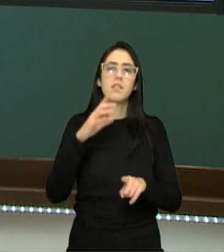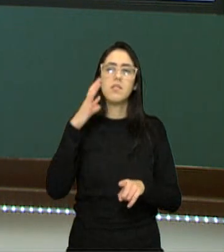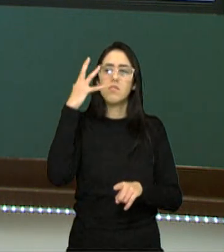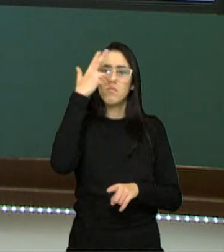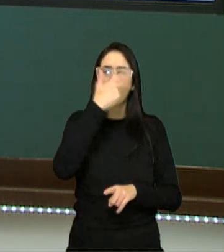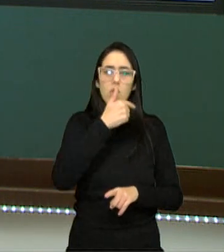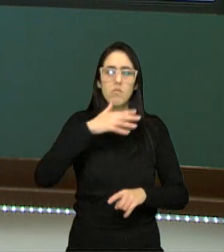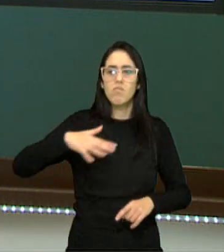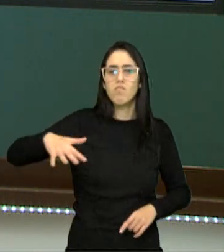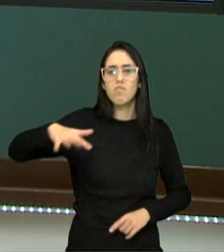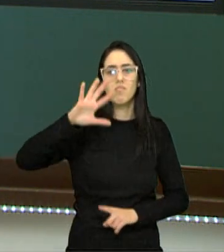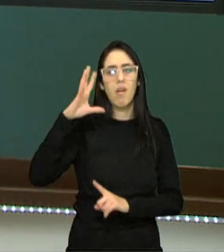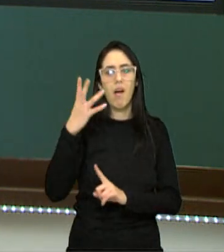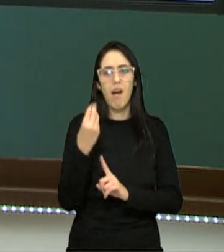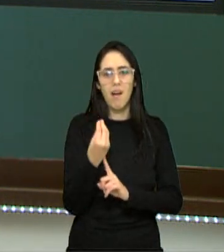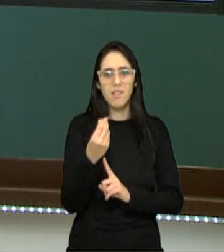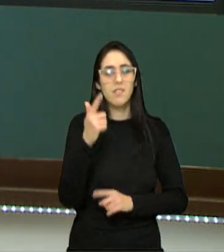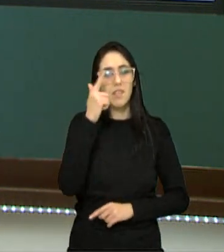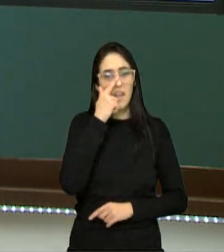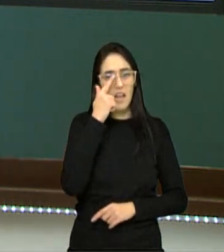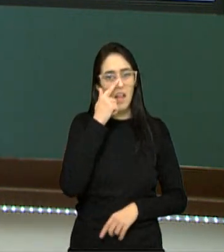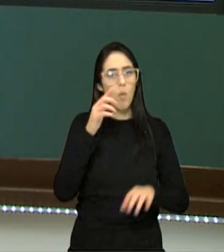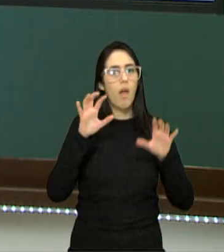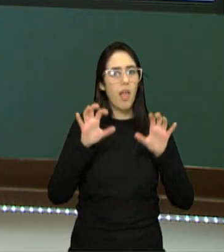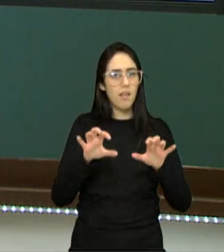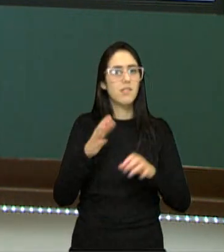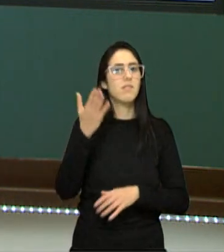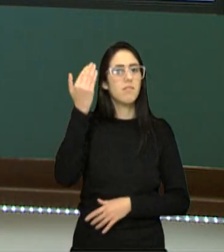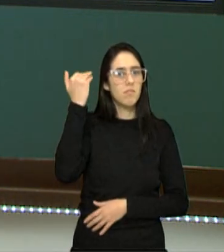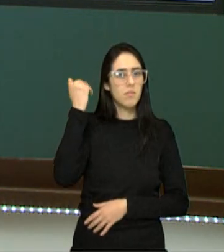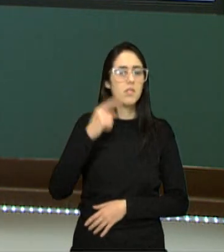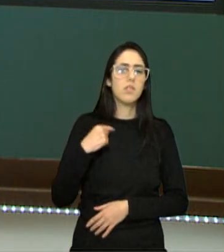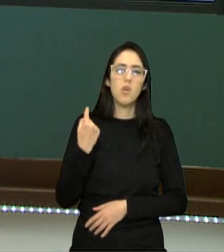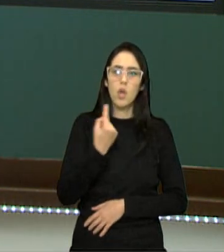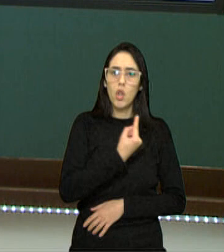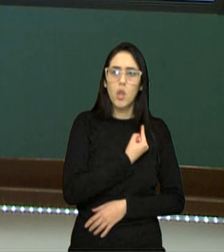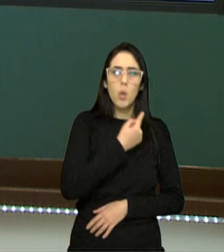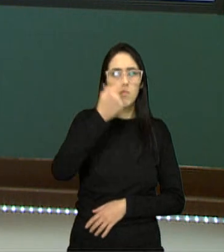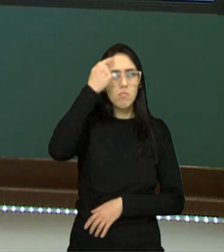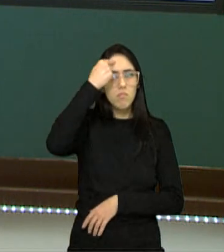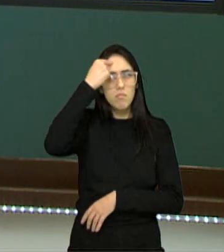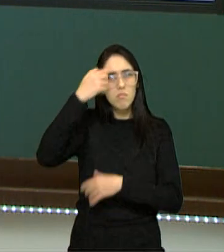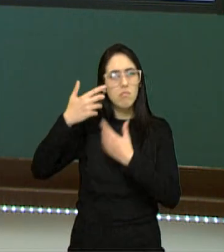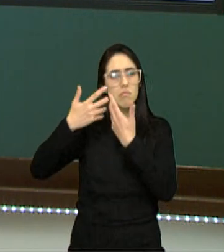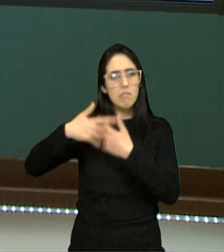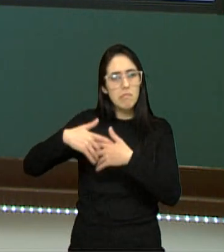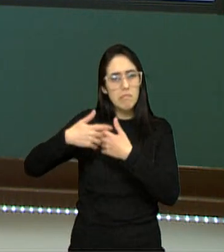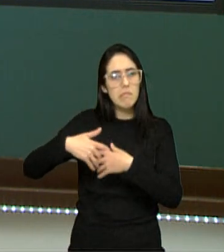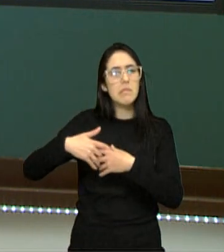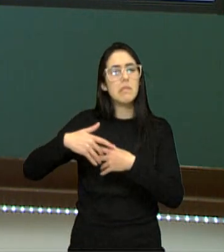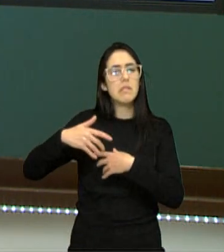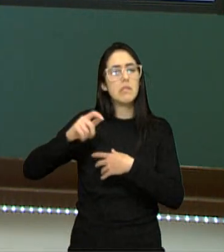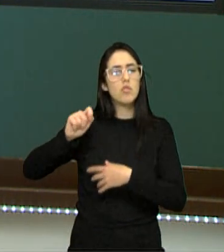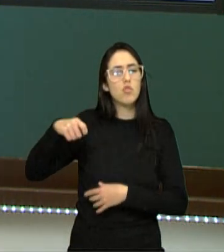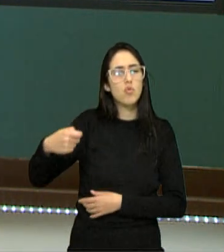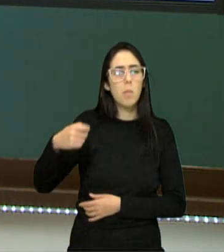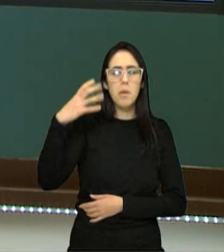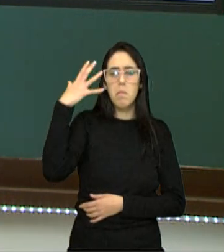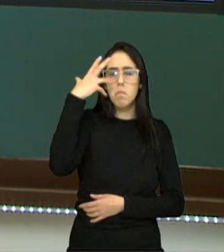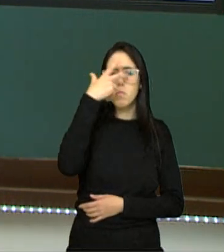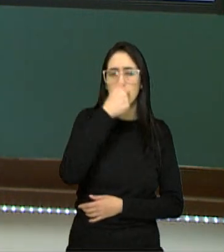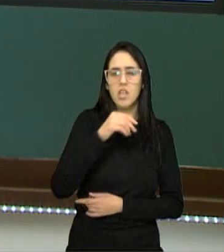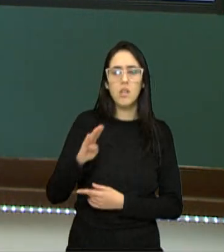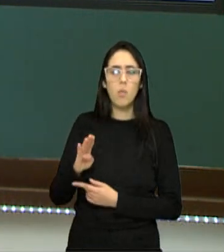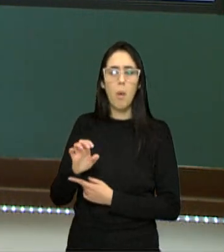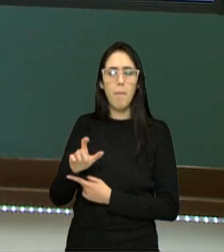em geral. O grego é quem faz com que a gente desenvolva esse pensamento de belo, que mais